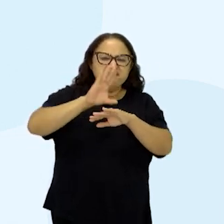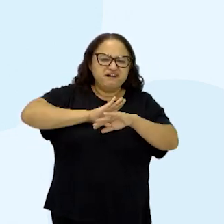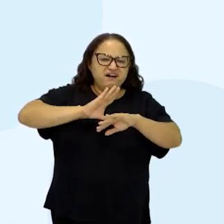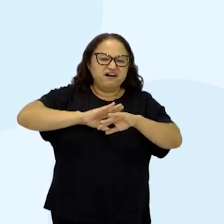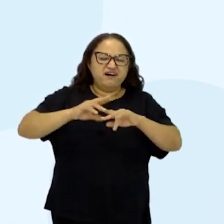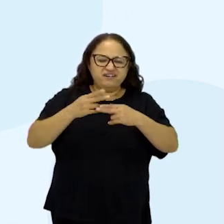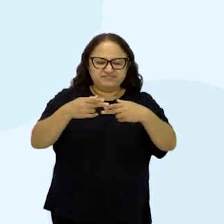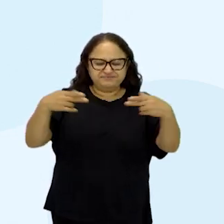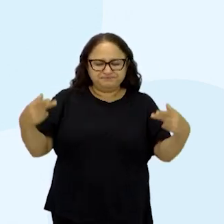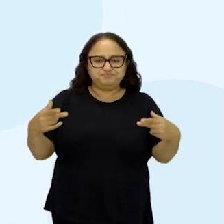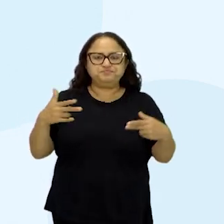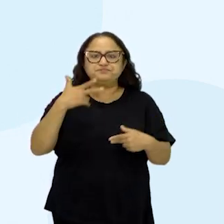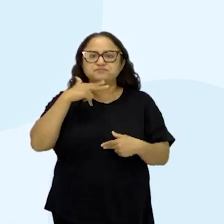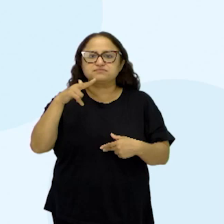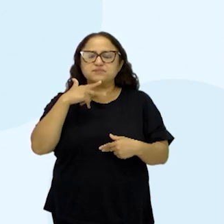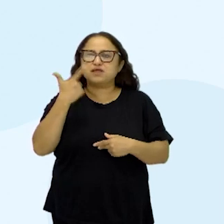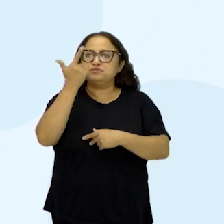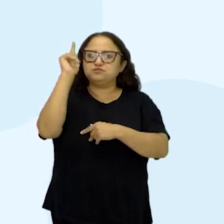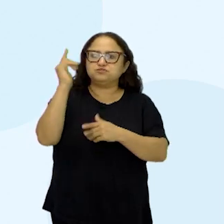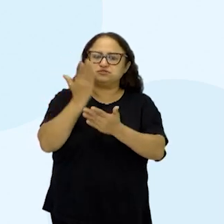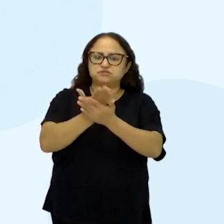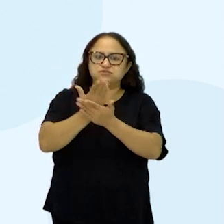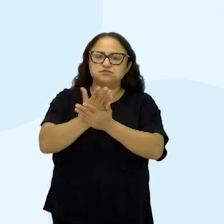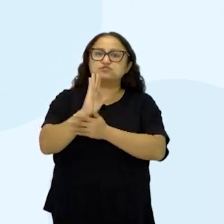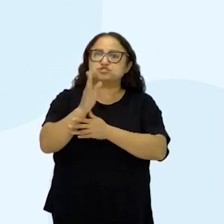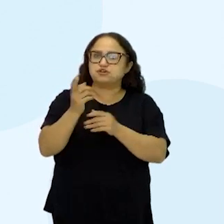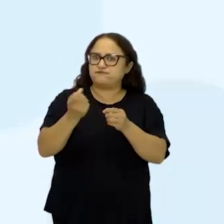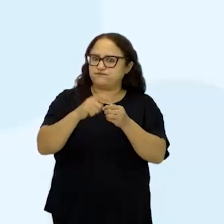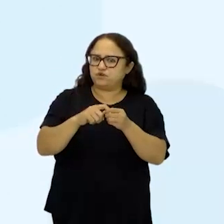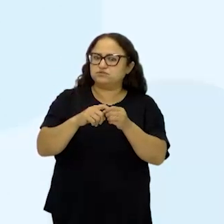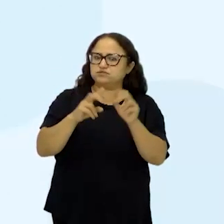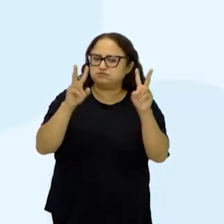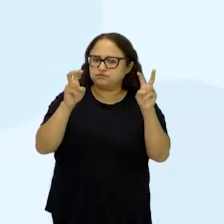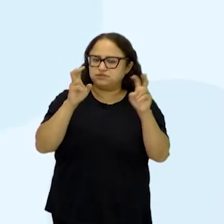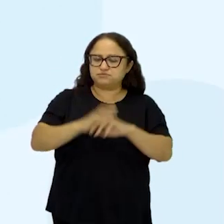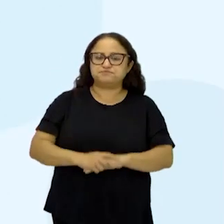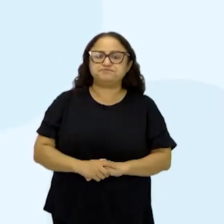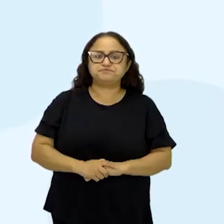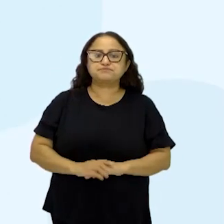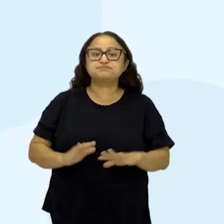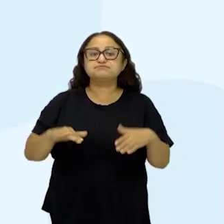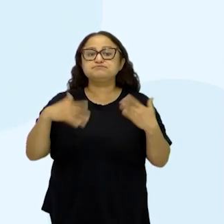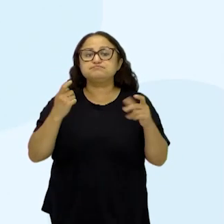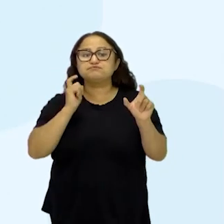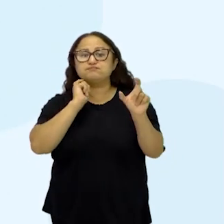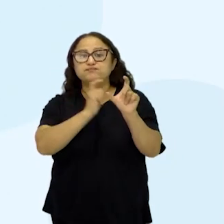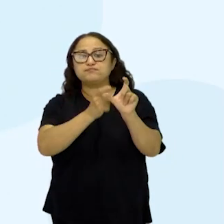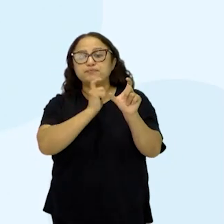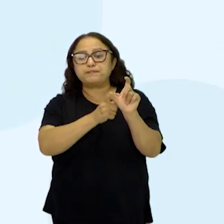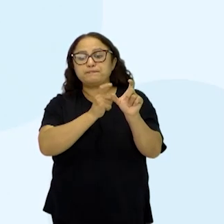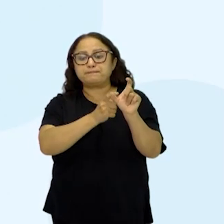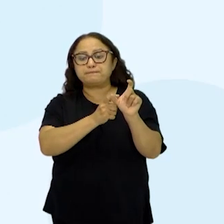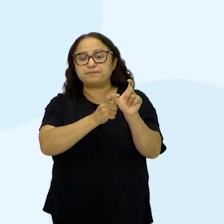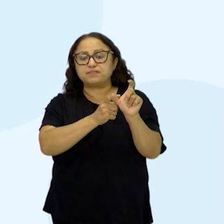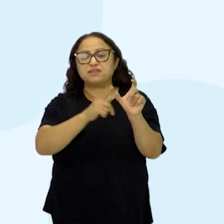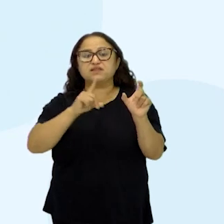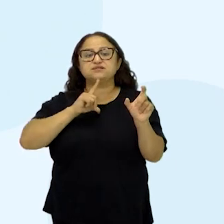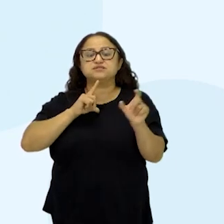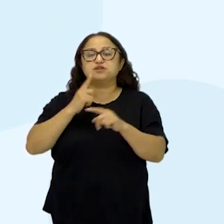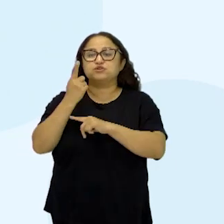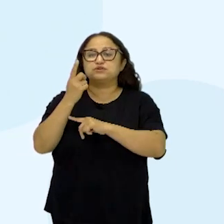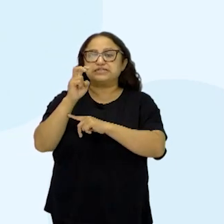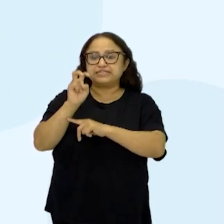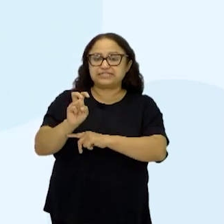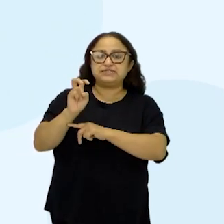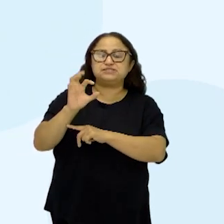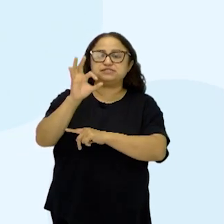Em outras aulas eu aprofundo mais, tá, gente? Que a gente vai voltar nesse assunto. Aí, Guiné-Bissau, tá? Que eu tenho 15%